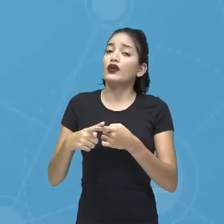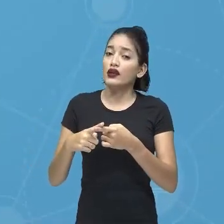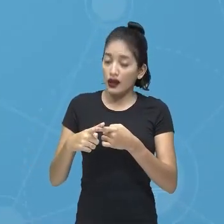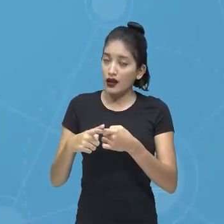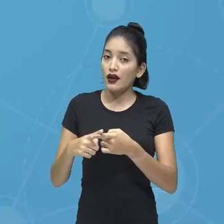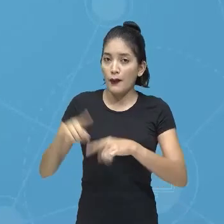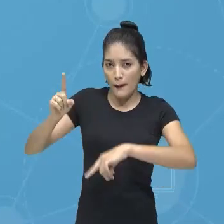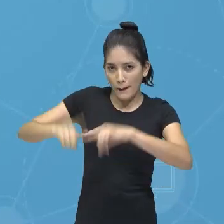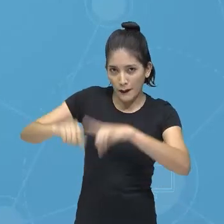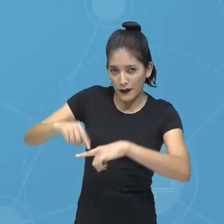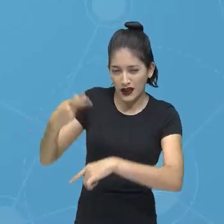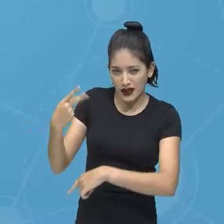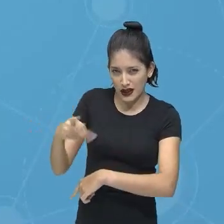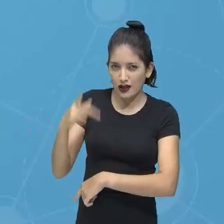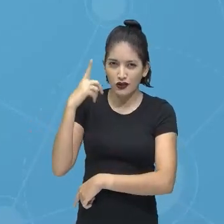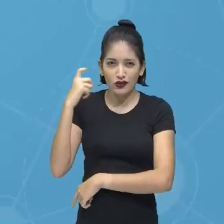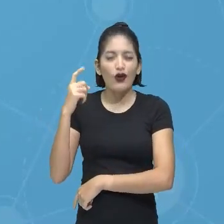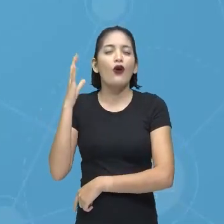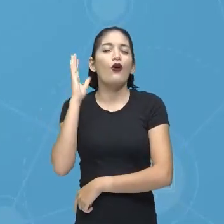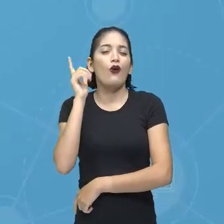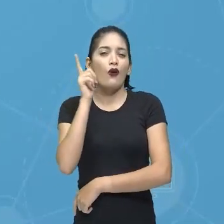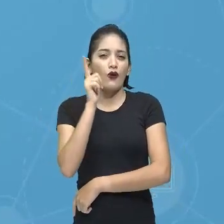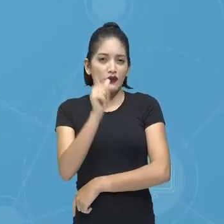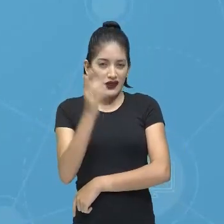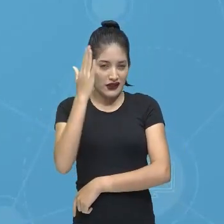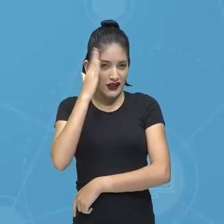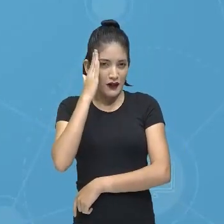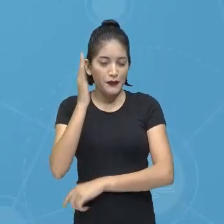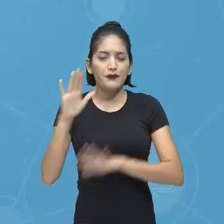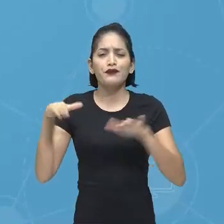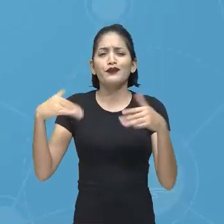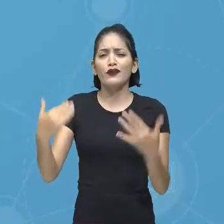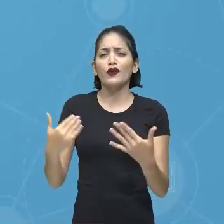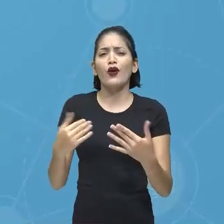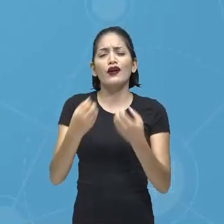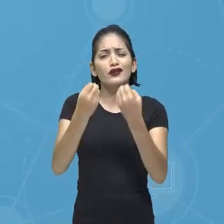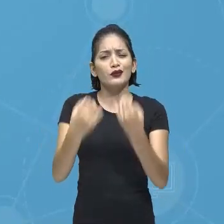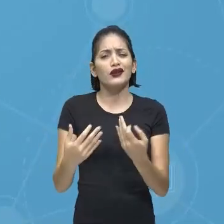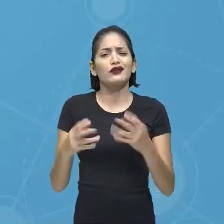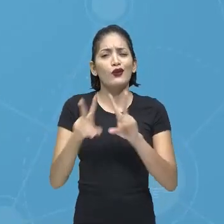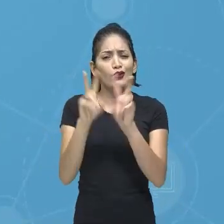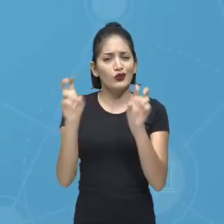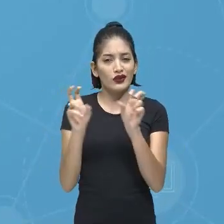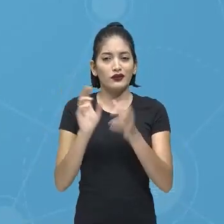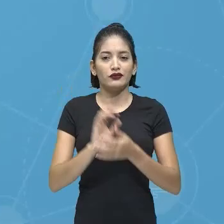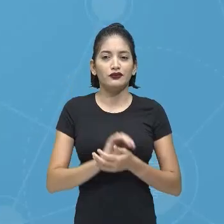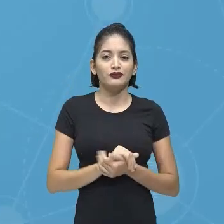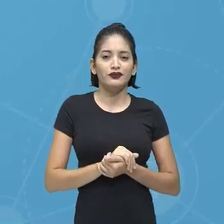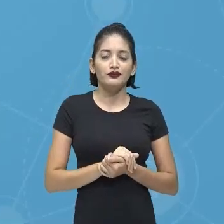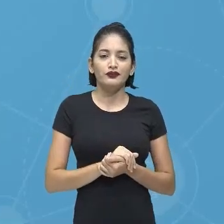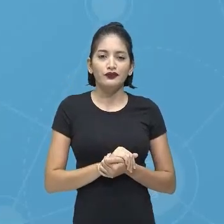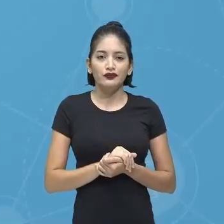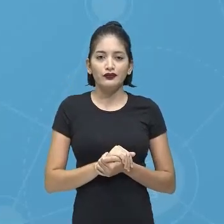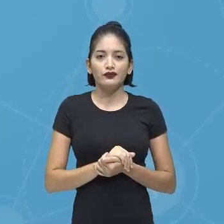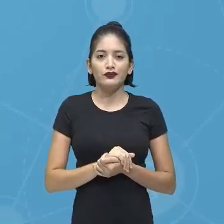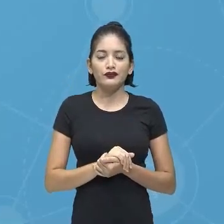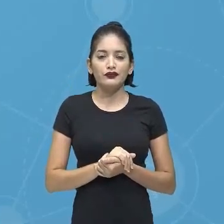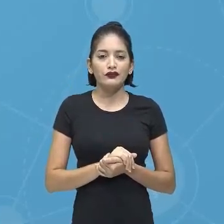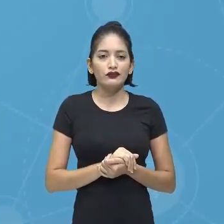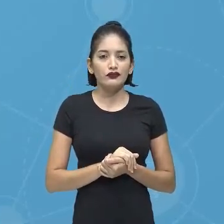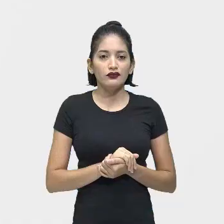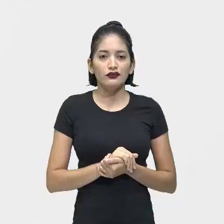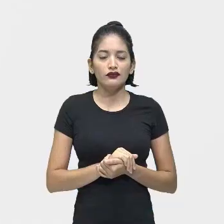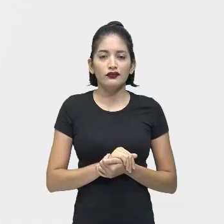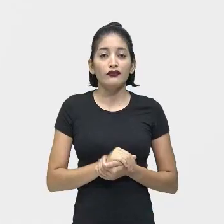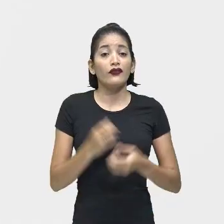sonora, que é o timbre, você consegue distinguir. E qual seria nosso comentário sobre o timbre? Vamos ver? Então, o nosso